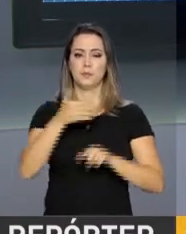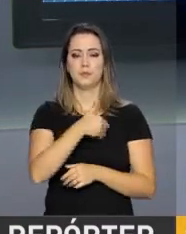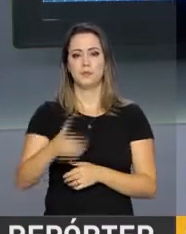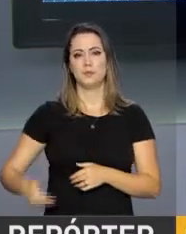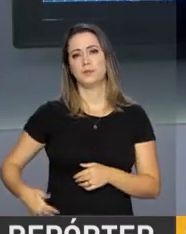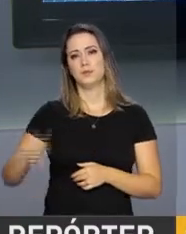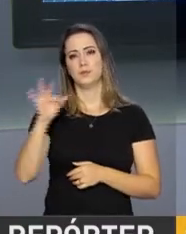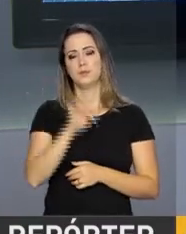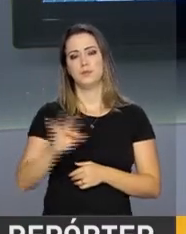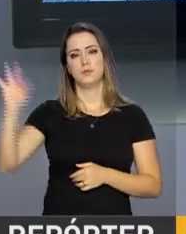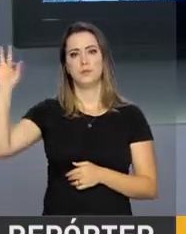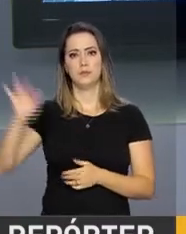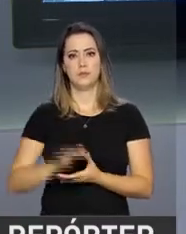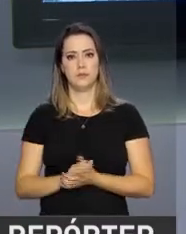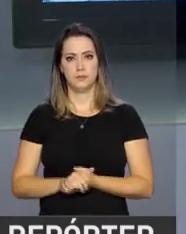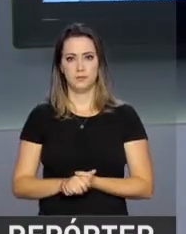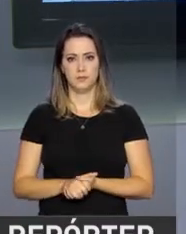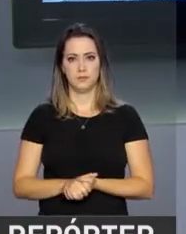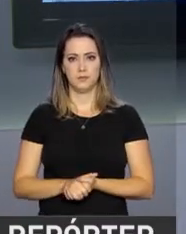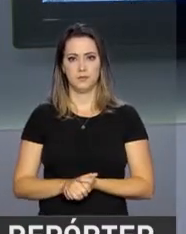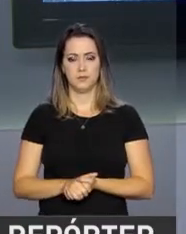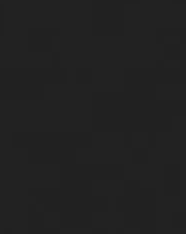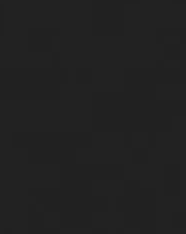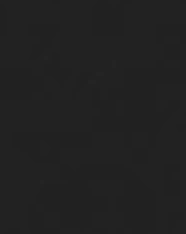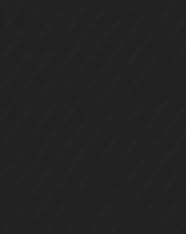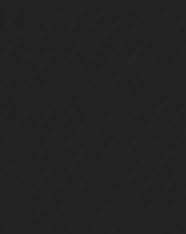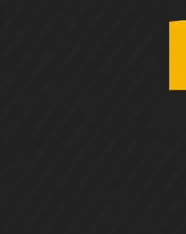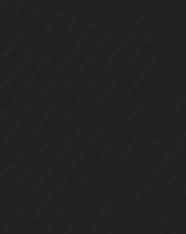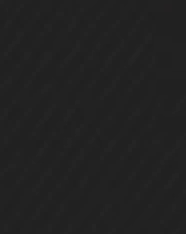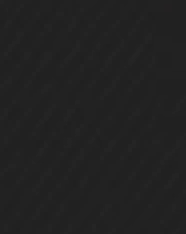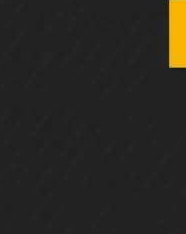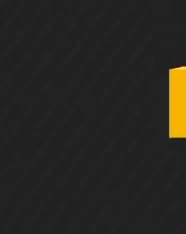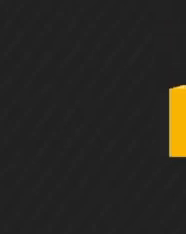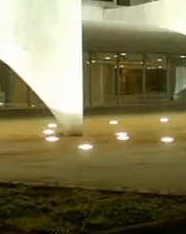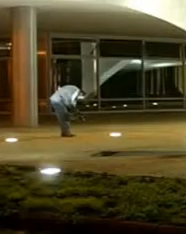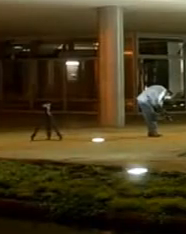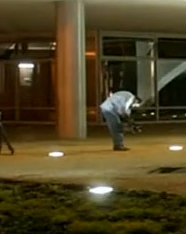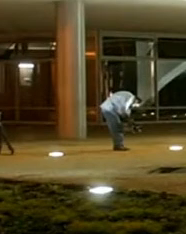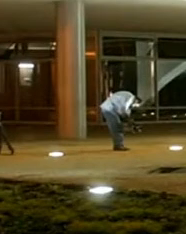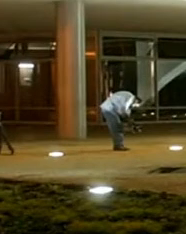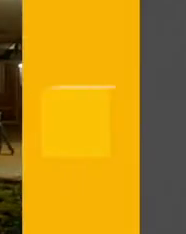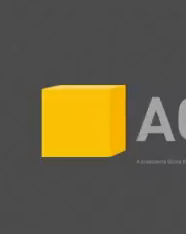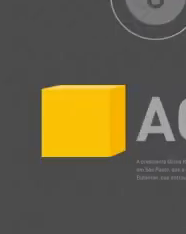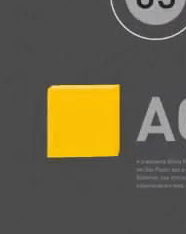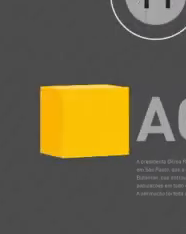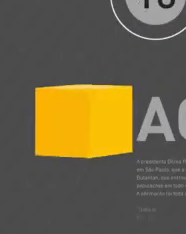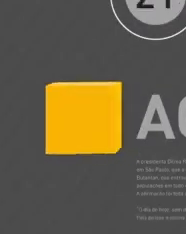na NBR, a TV do Governo Federal.